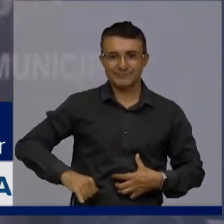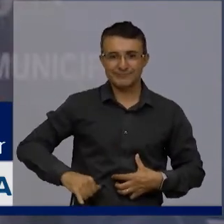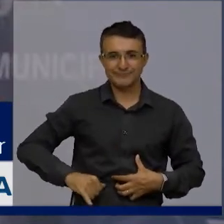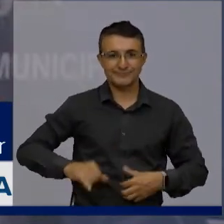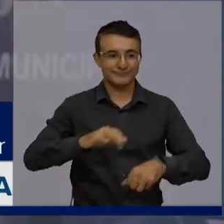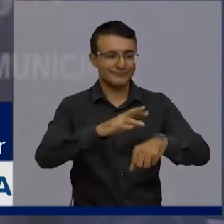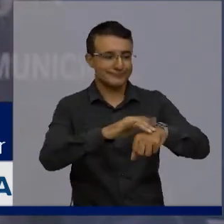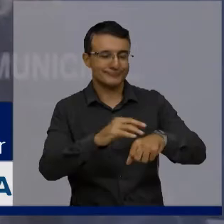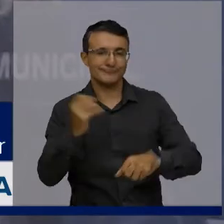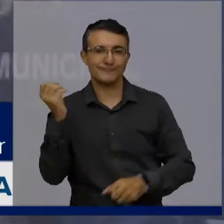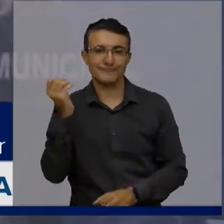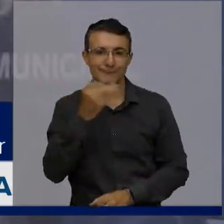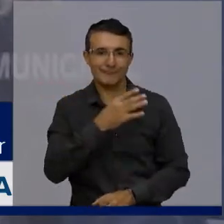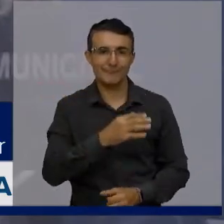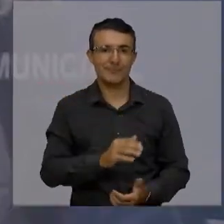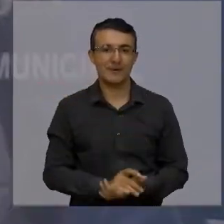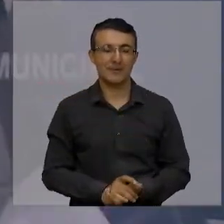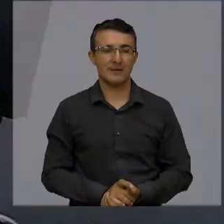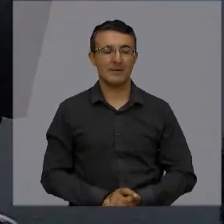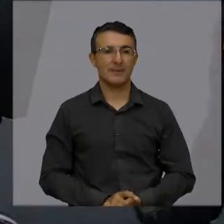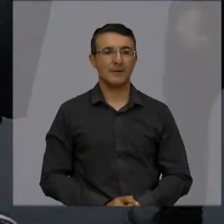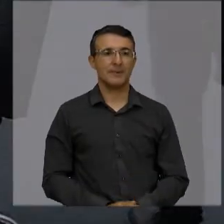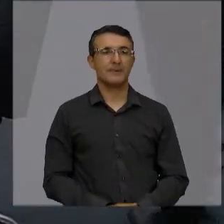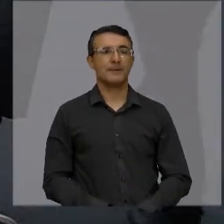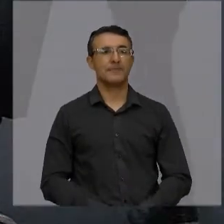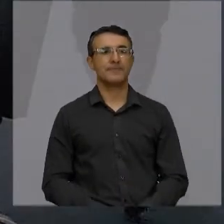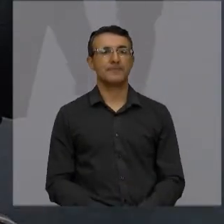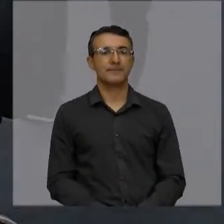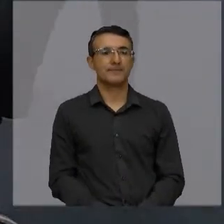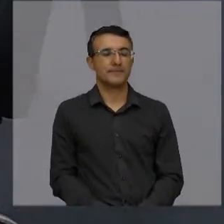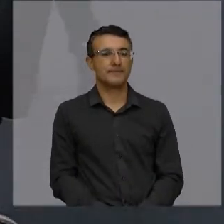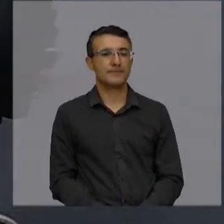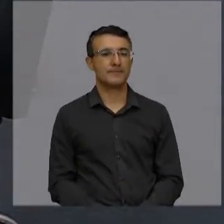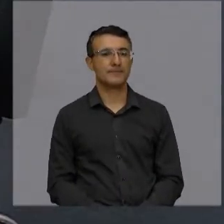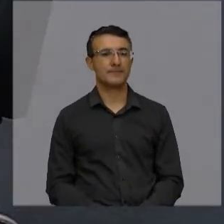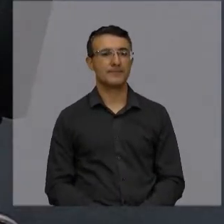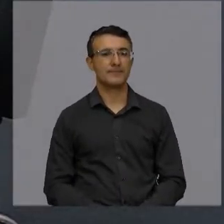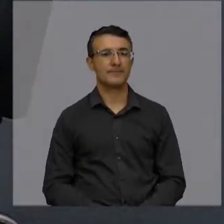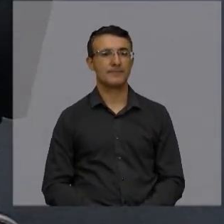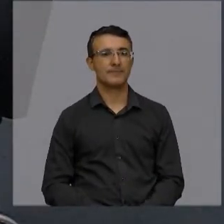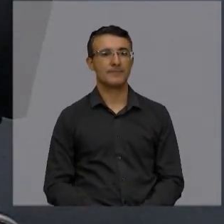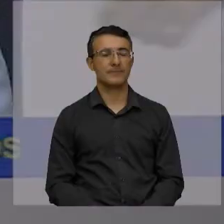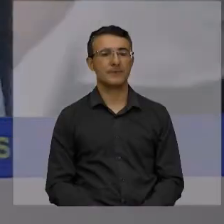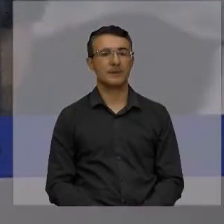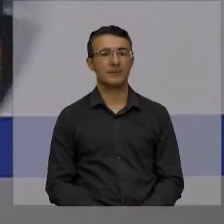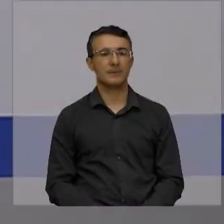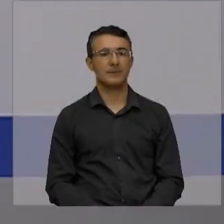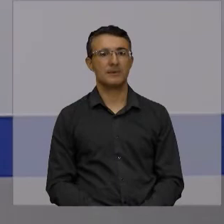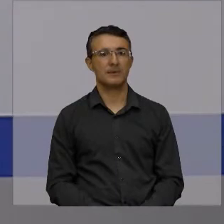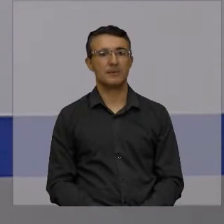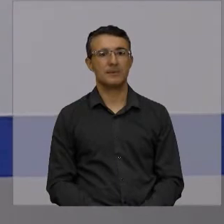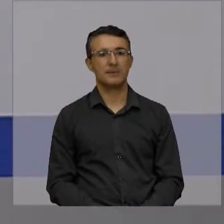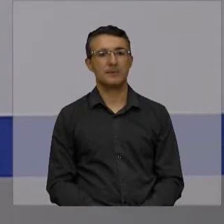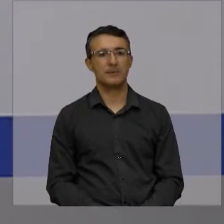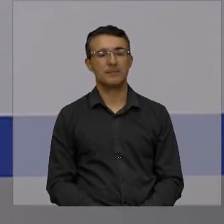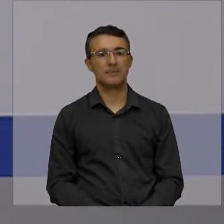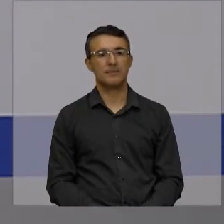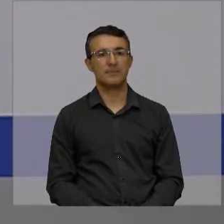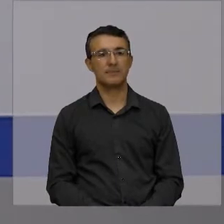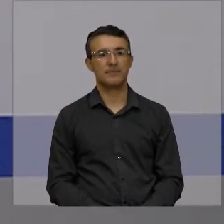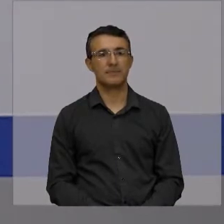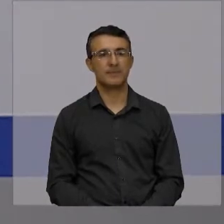Obrigado, presidente. Boa noite. Parabéns, vereador Fernando Petiti. Na sequência,